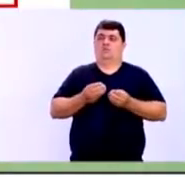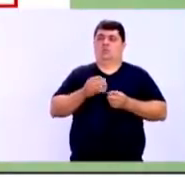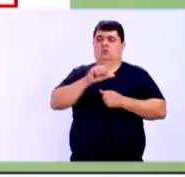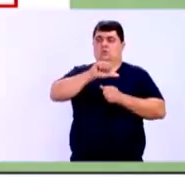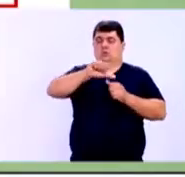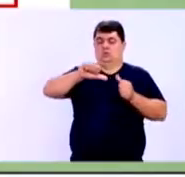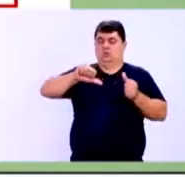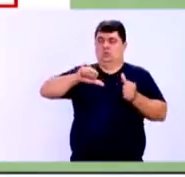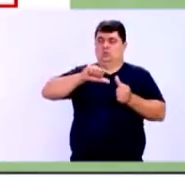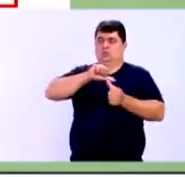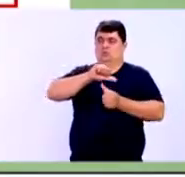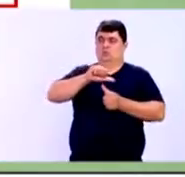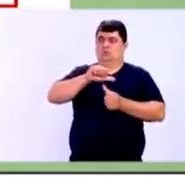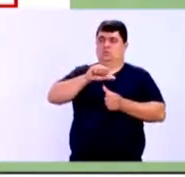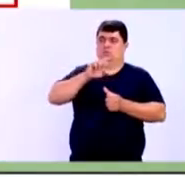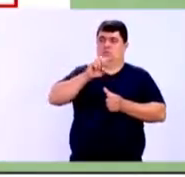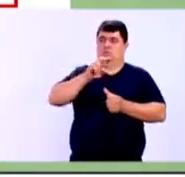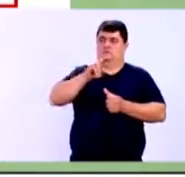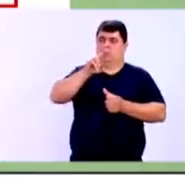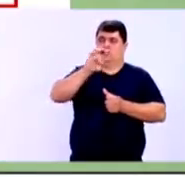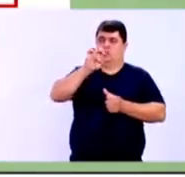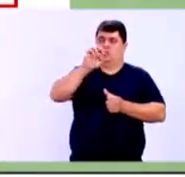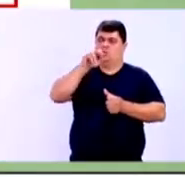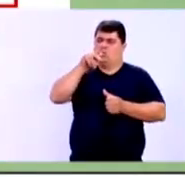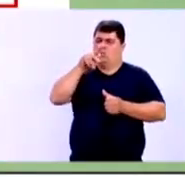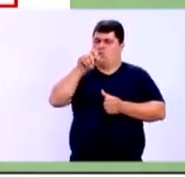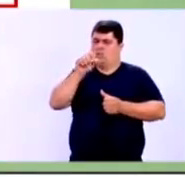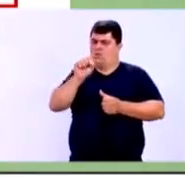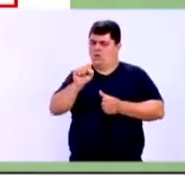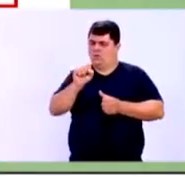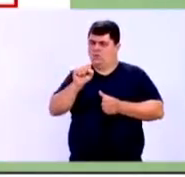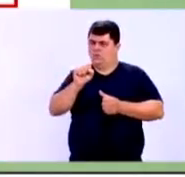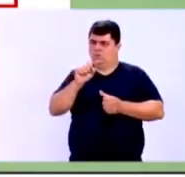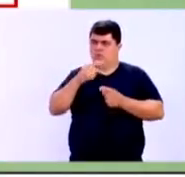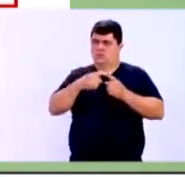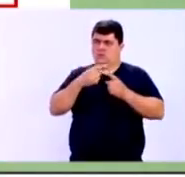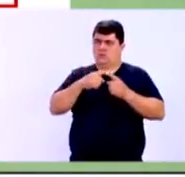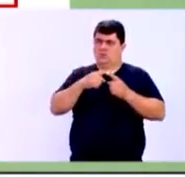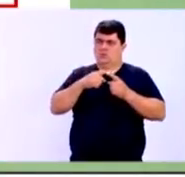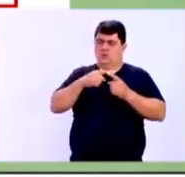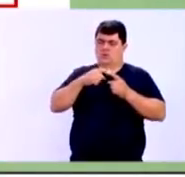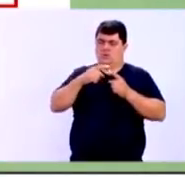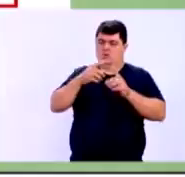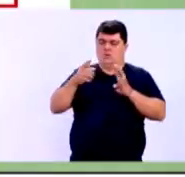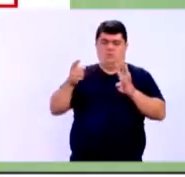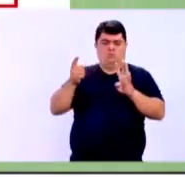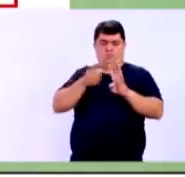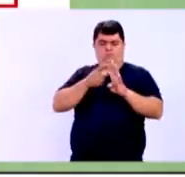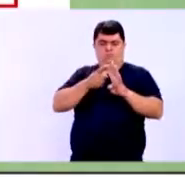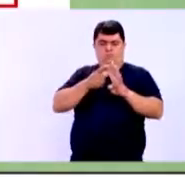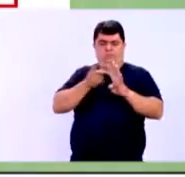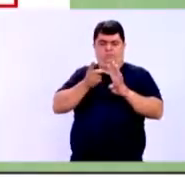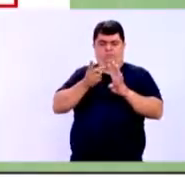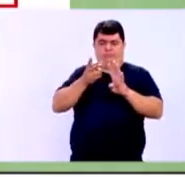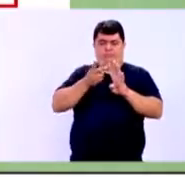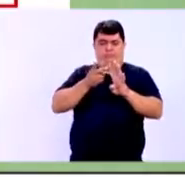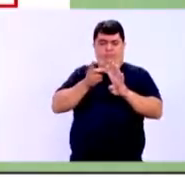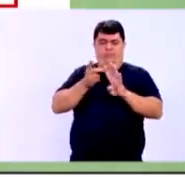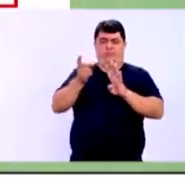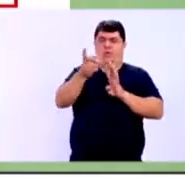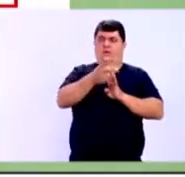tudo, agora virou um tal de UEPS. O UEPS é o último que entra e o primeiro que sai, né? O que eu faço na venda de